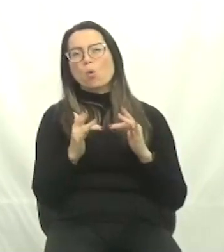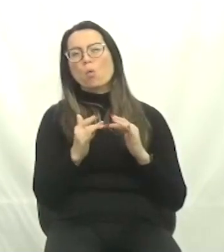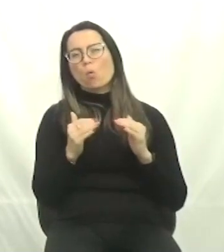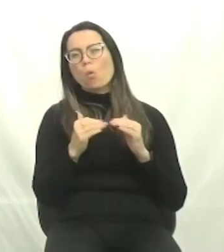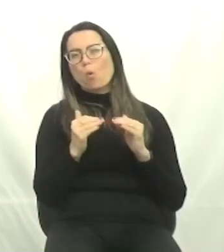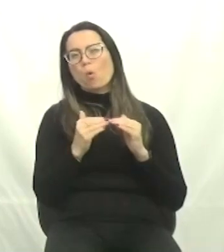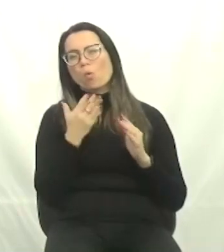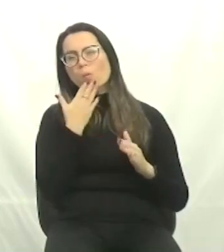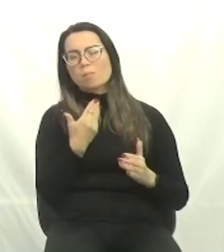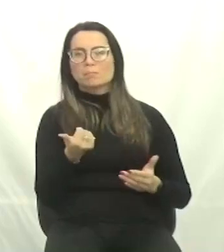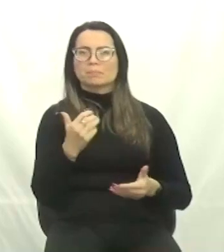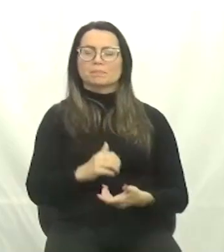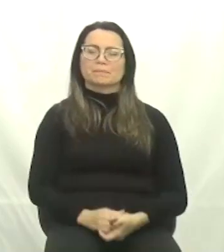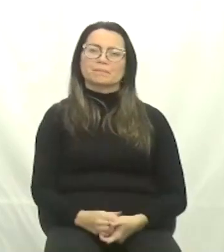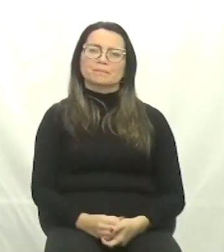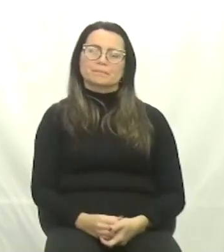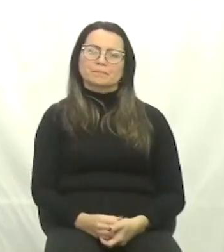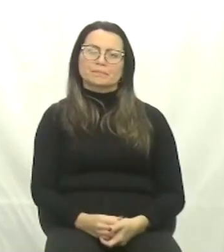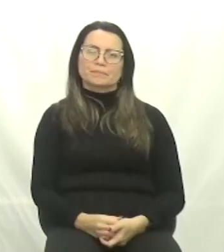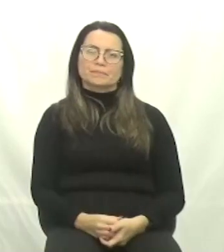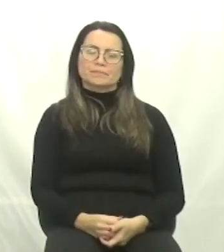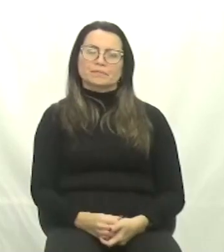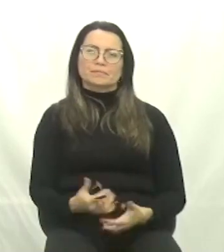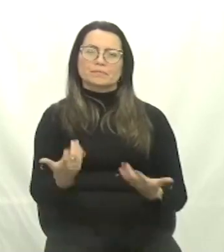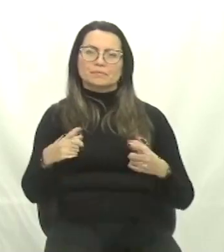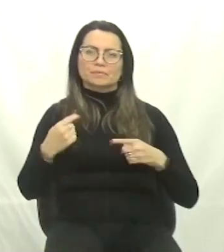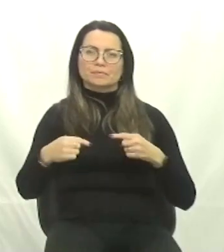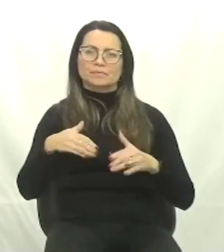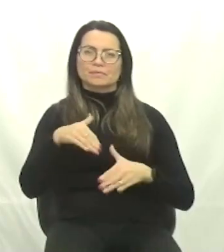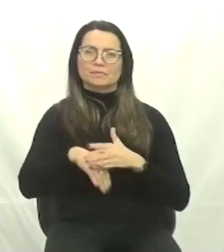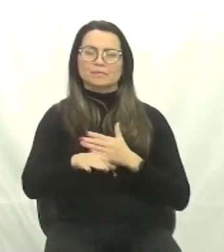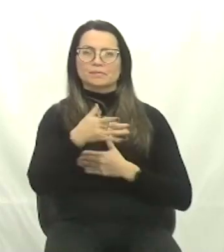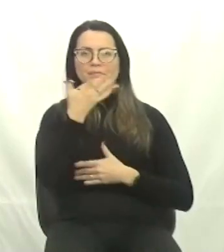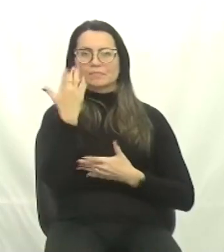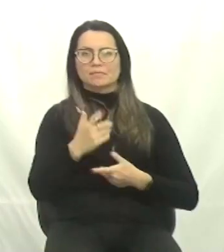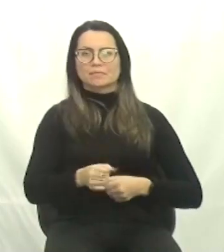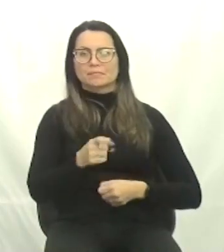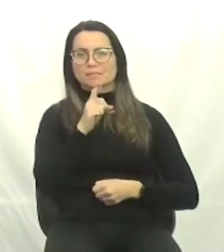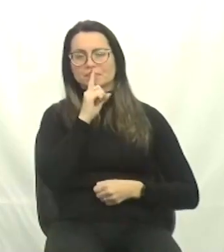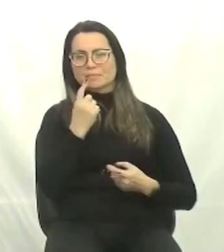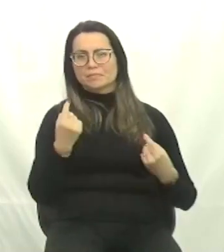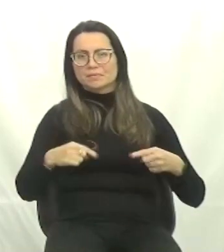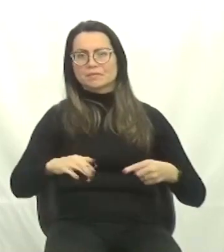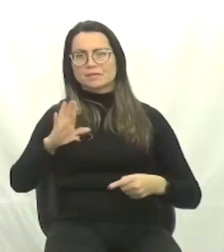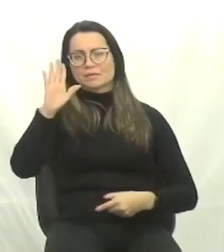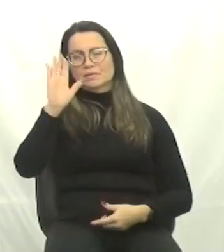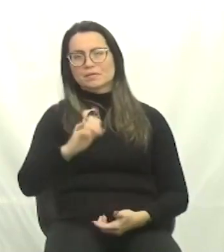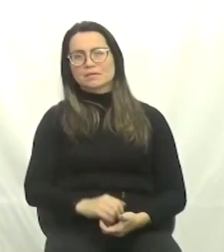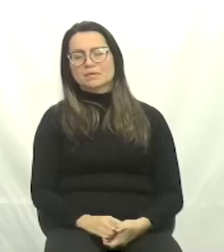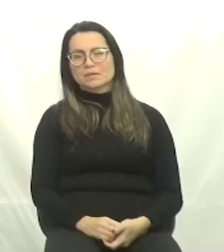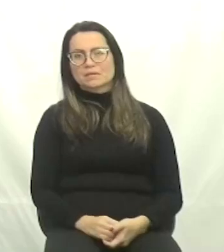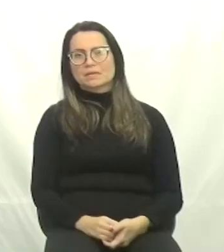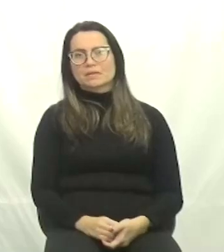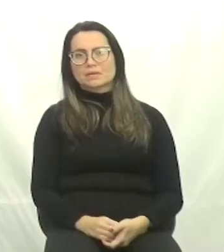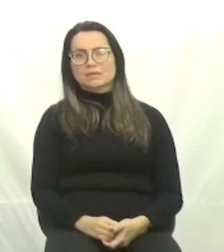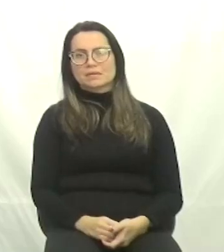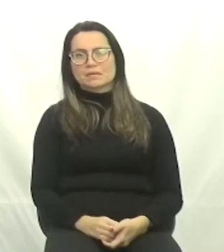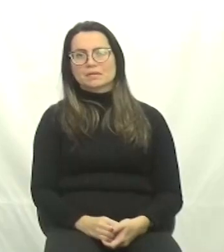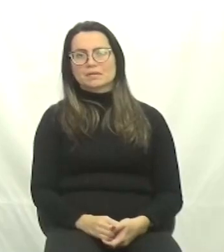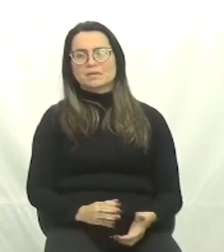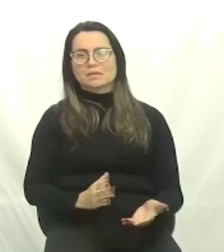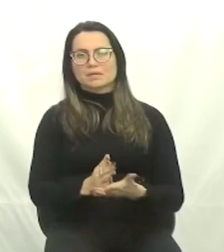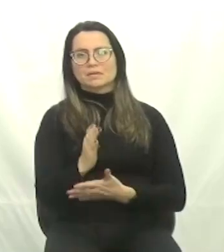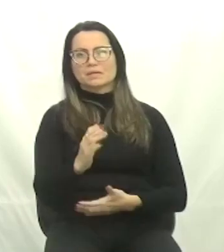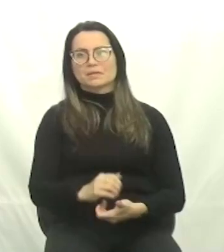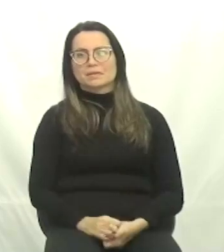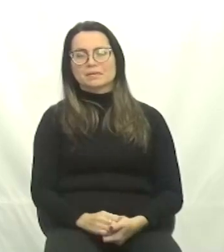Requerimento continua em discussão. Não havendo quem queira discutir, o requerimento está em votação. Os favoráveis permaneçam como estão, os contrários se manifestem.